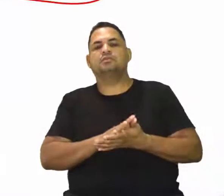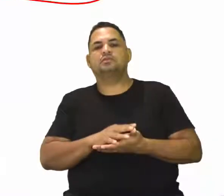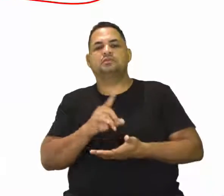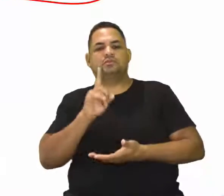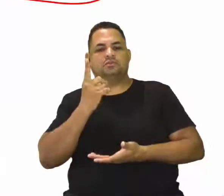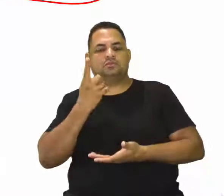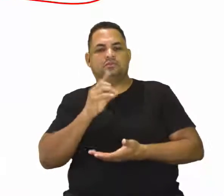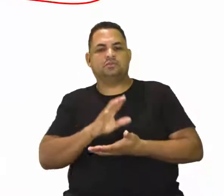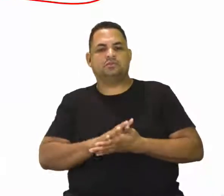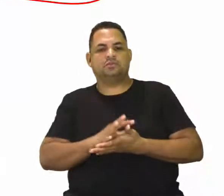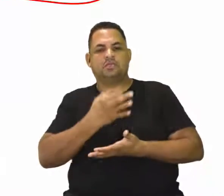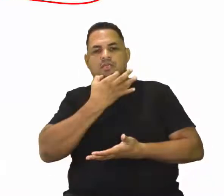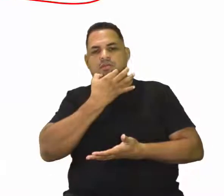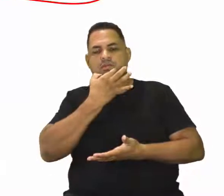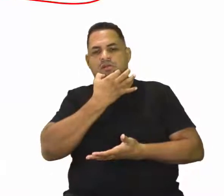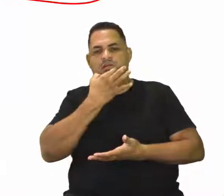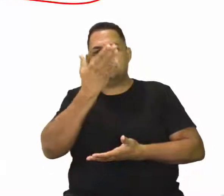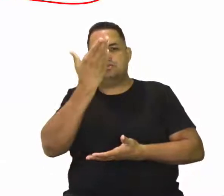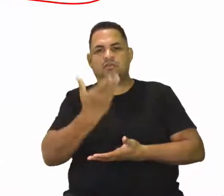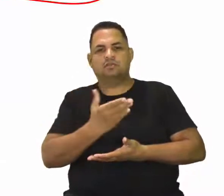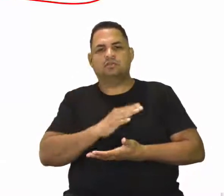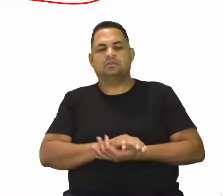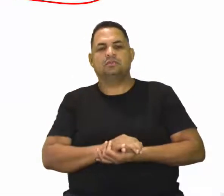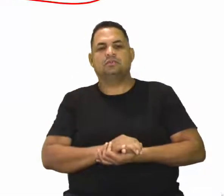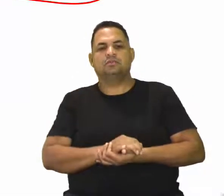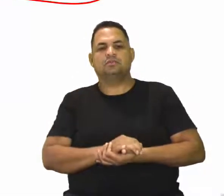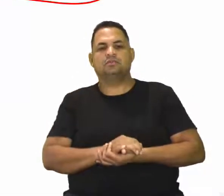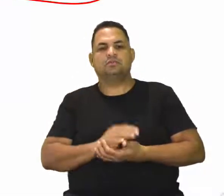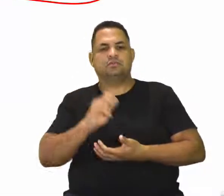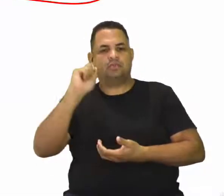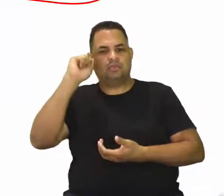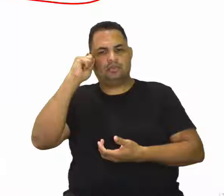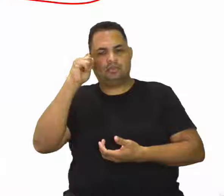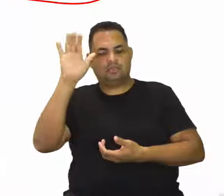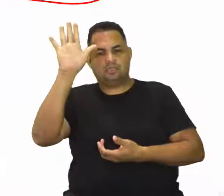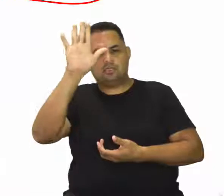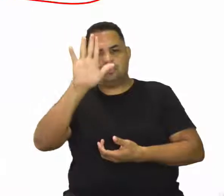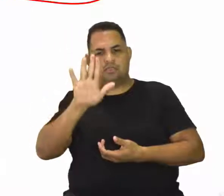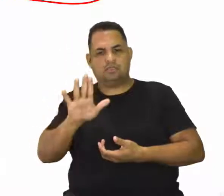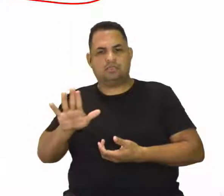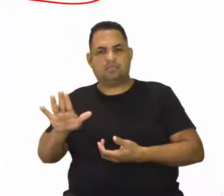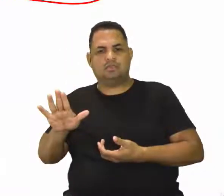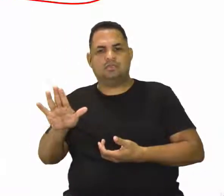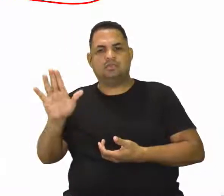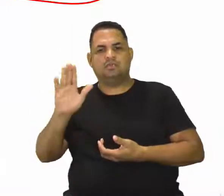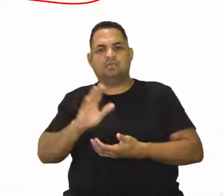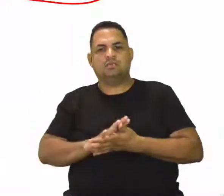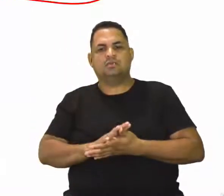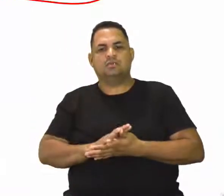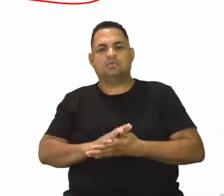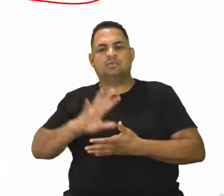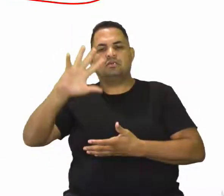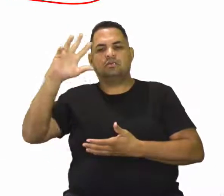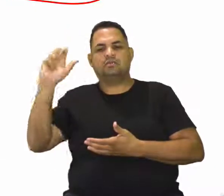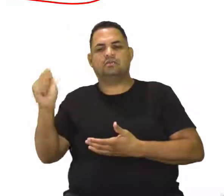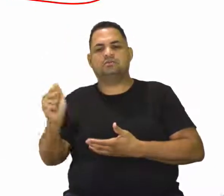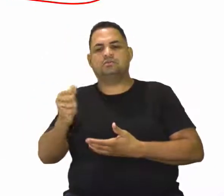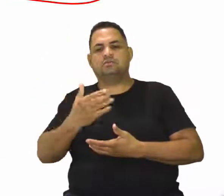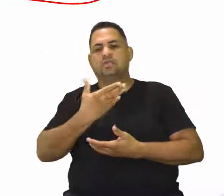Lá no Japão. O cara está aqui na África. Olha aqui o continente africano. Olha aqui um asiático servindo um